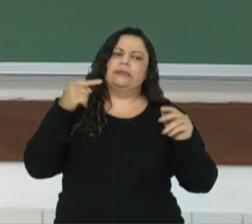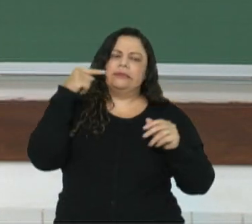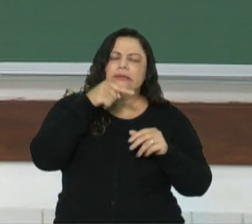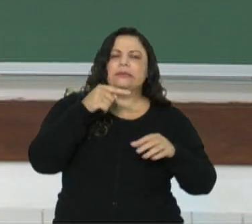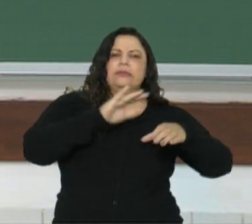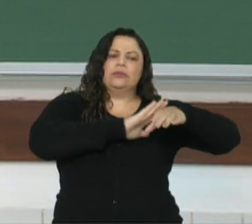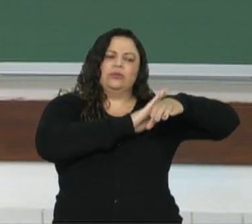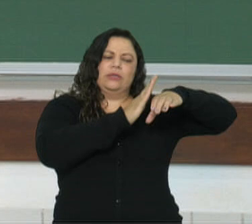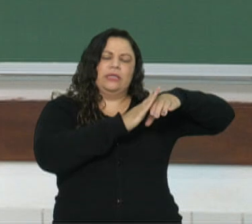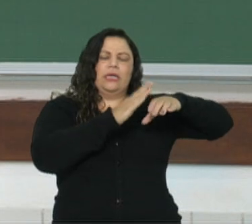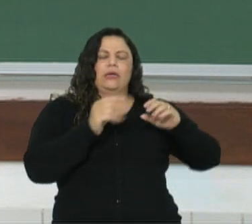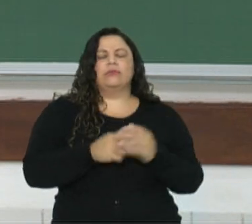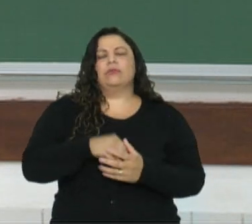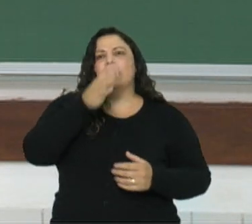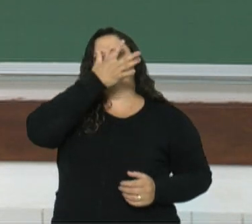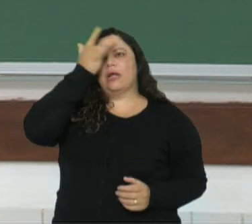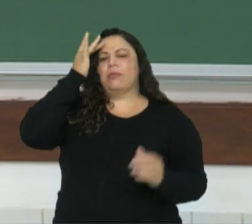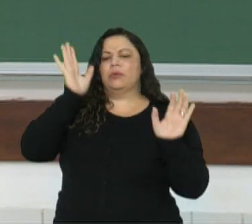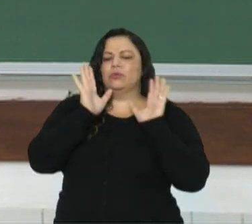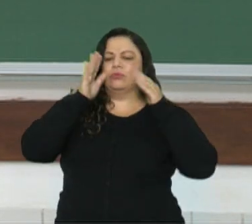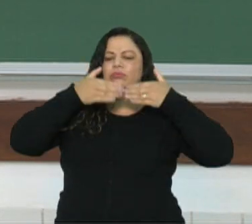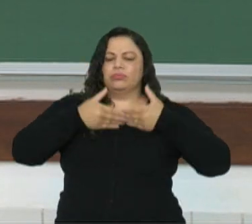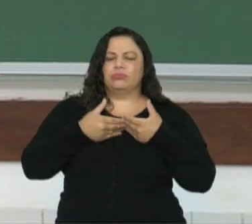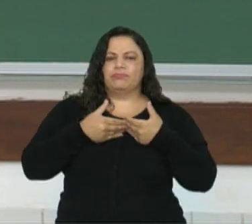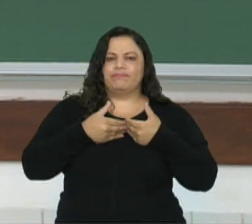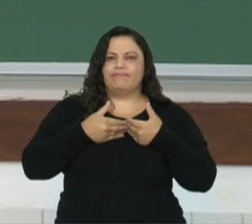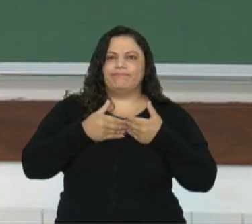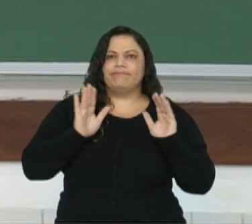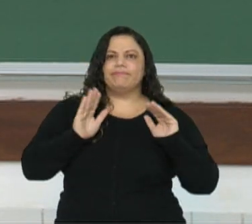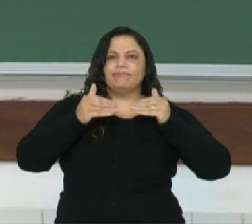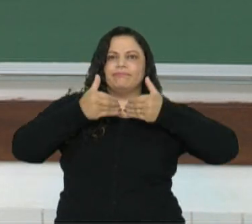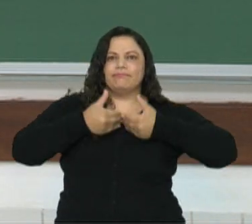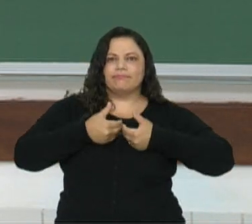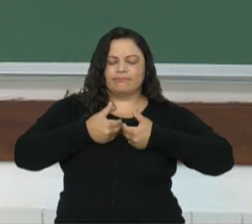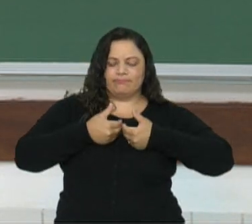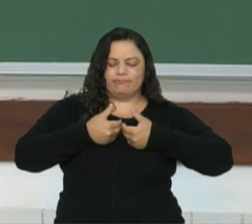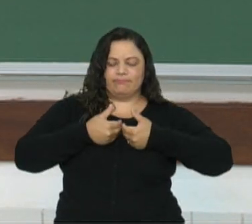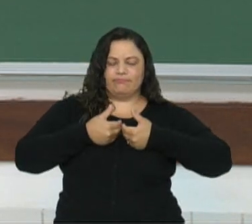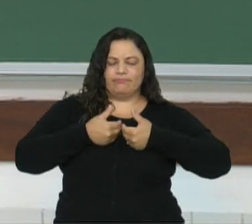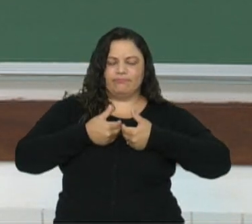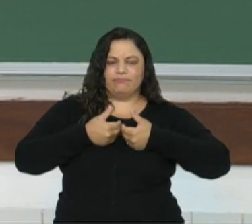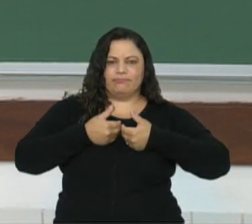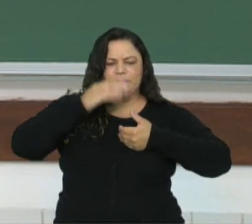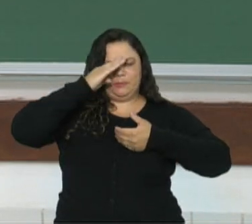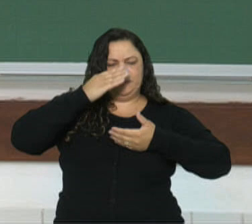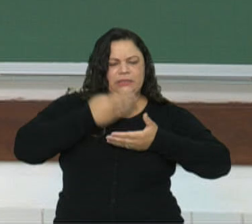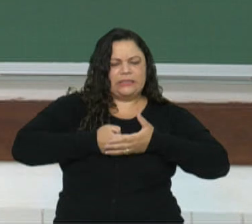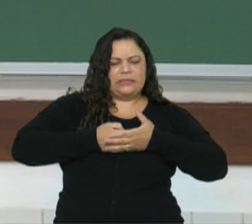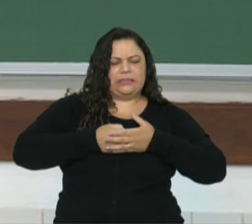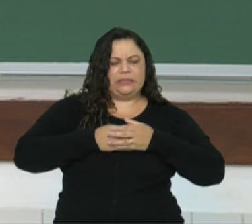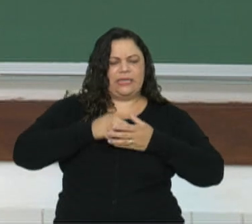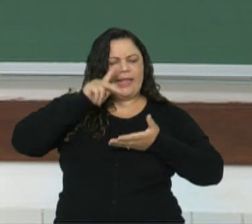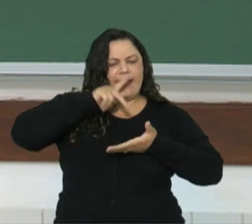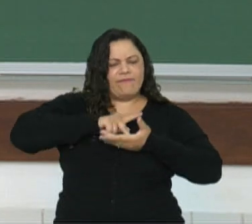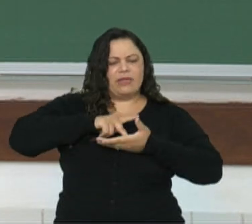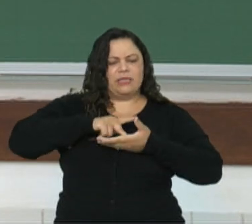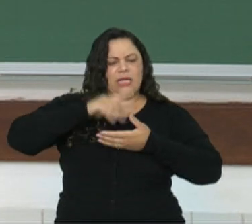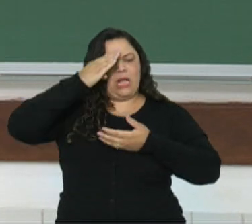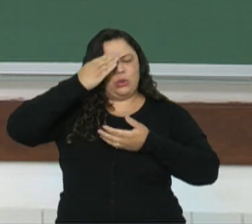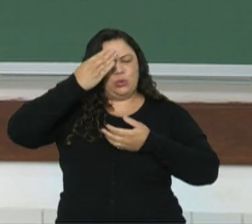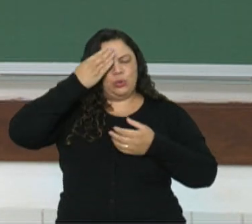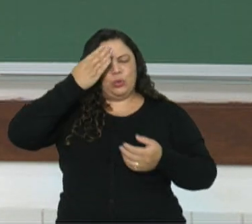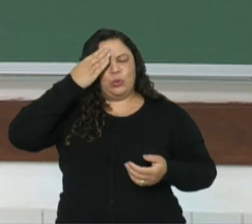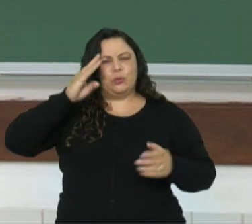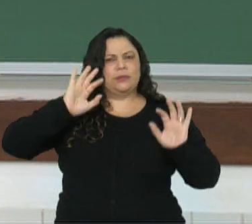pessoa fechada nela mesma e acredita que é verdade, é aquilo que ela sabe. E